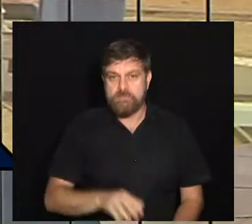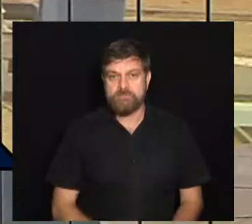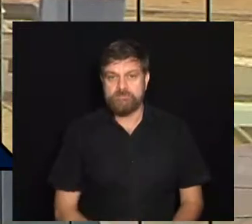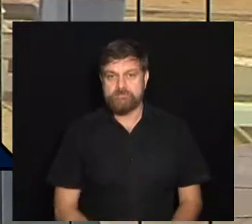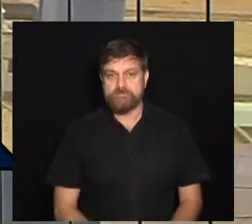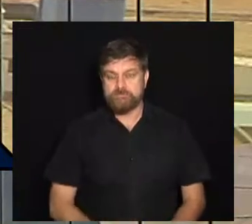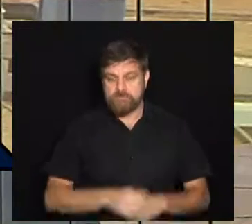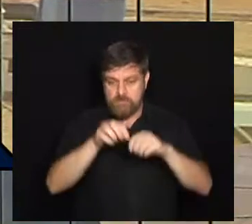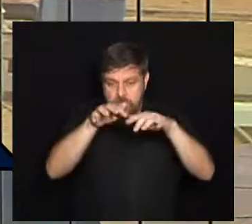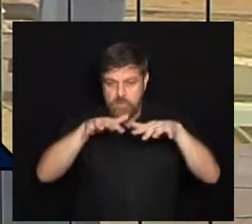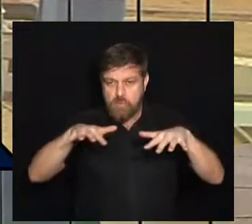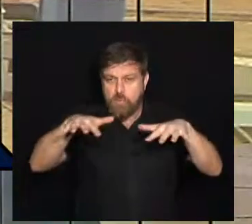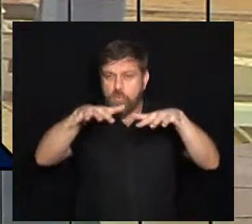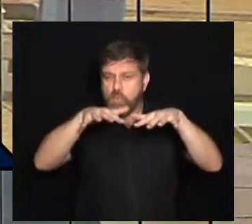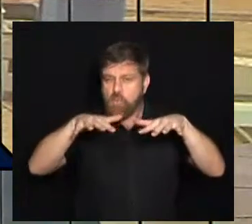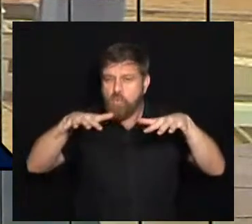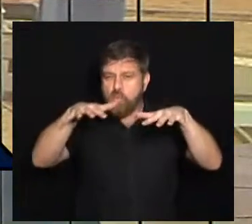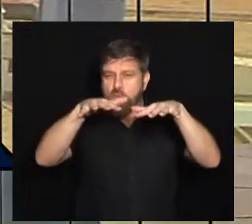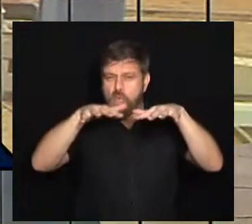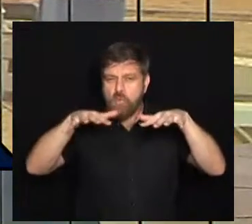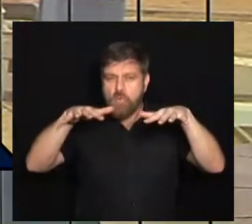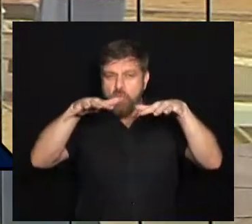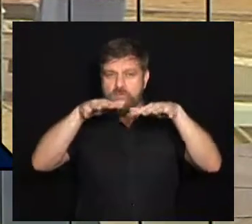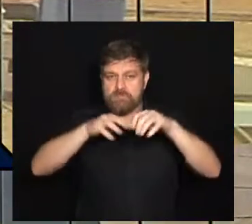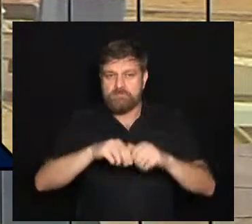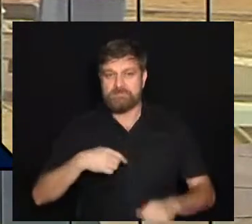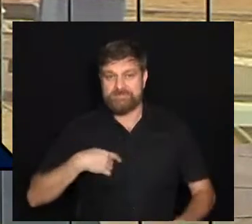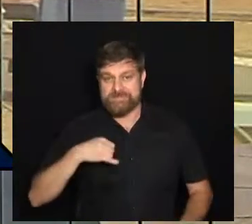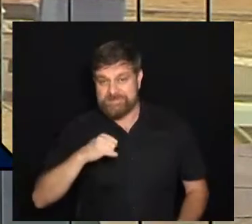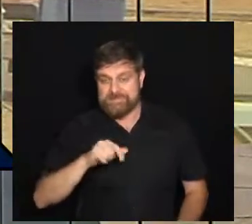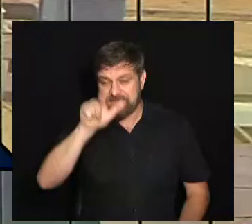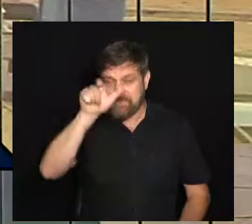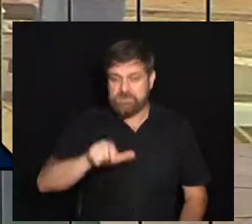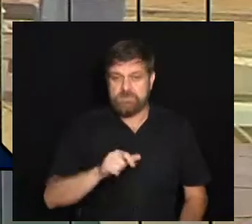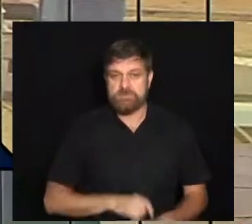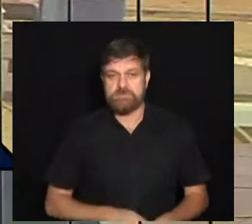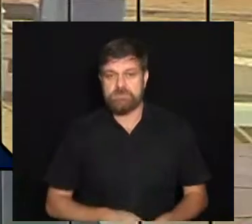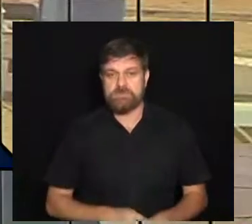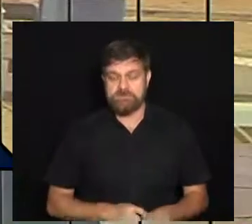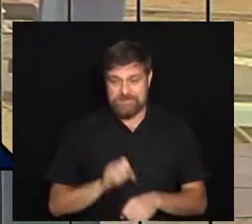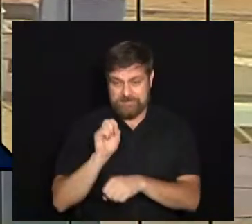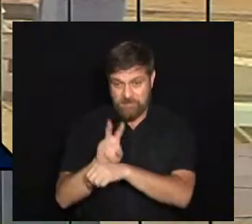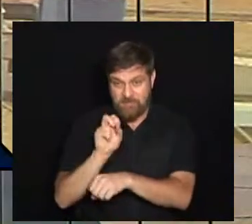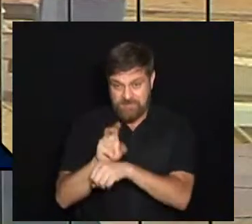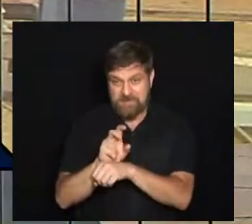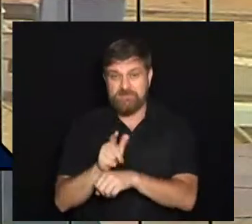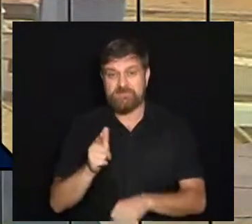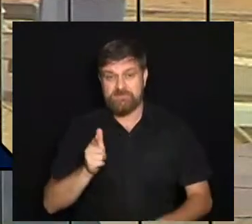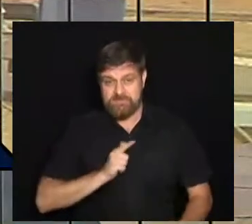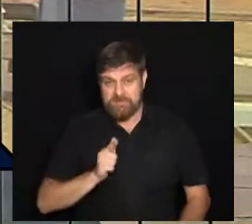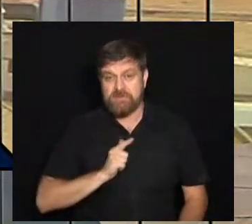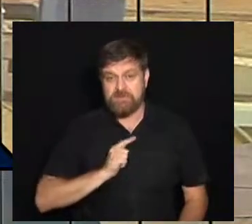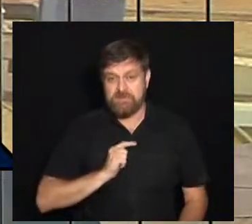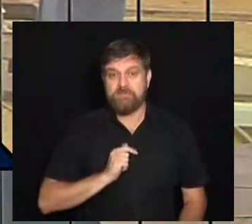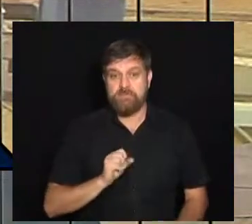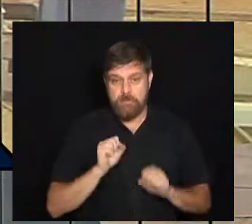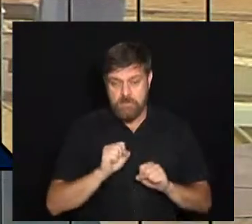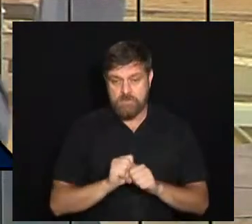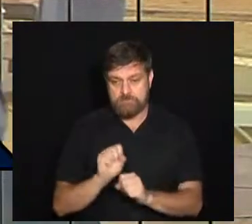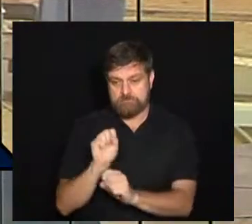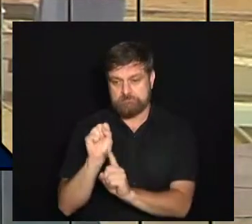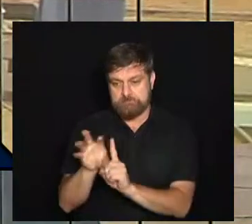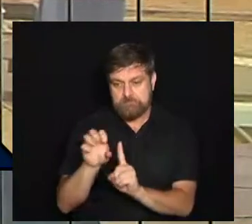que fica aqui no ar com essas gotículas e essas gotículas caso você esteja infectado elas podem conter partículas do coronavírus